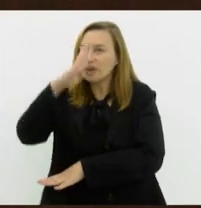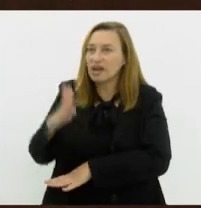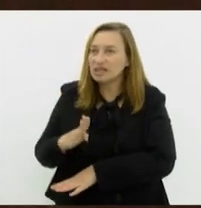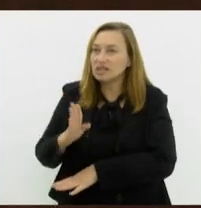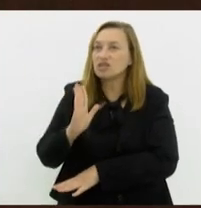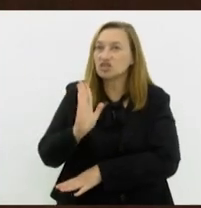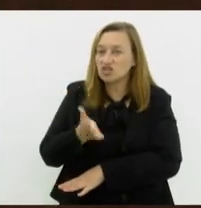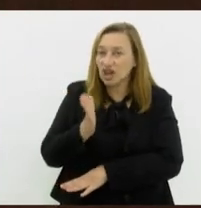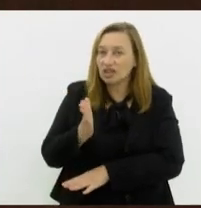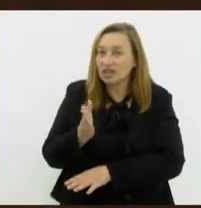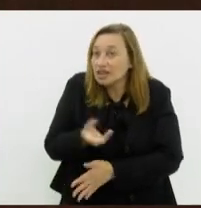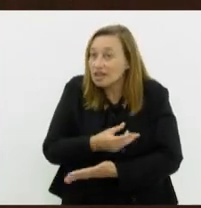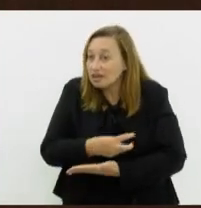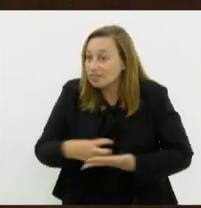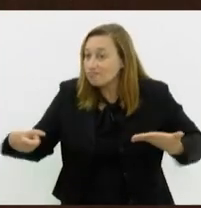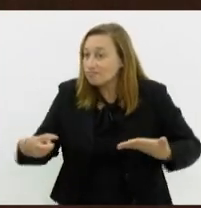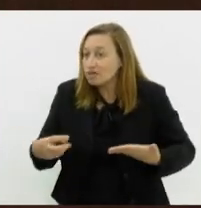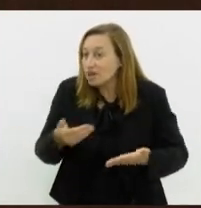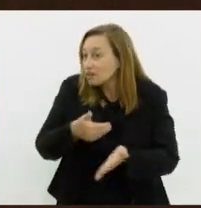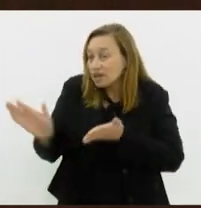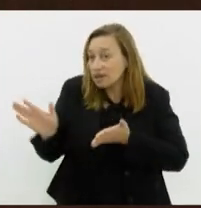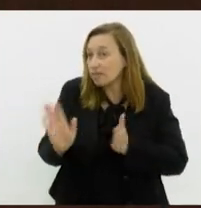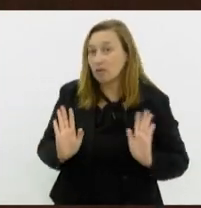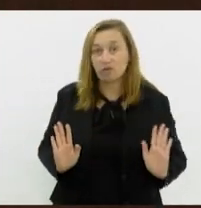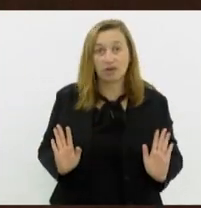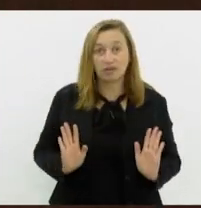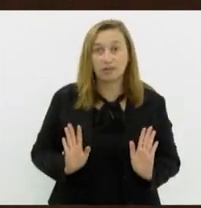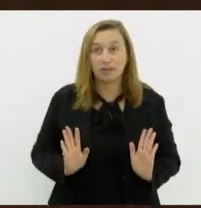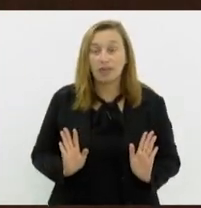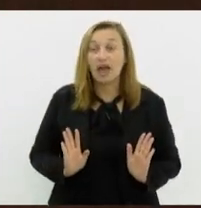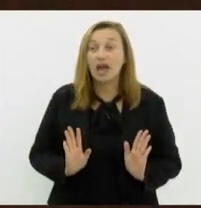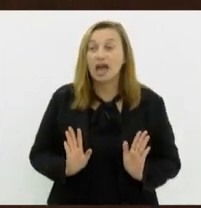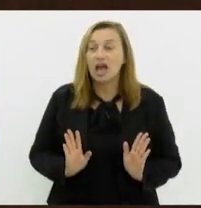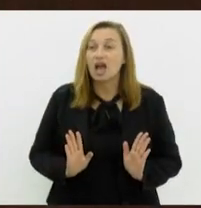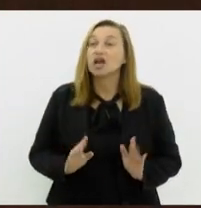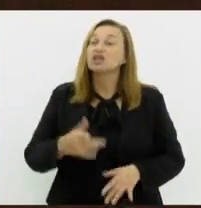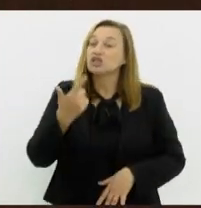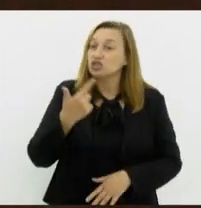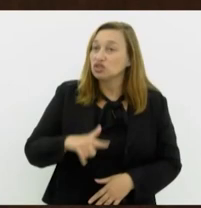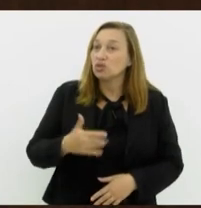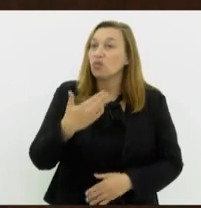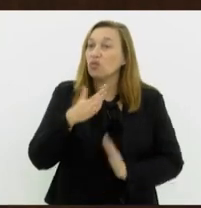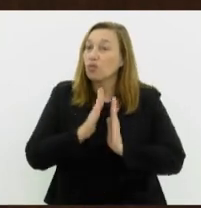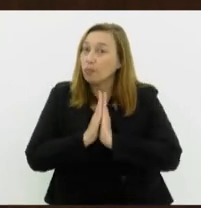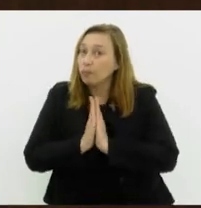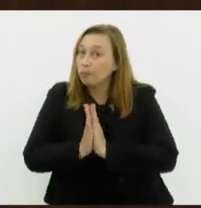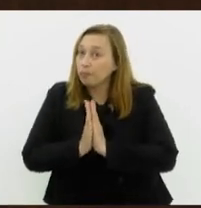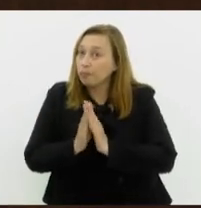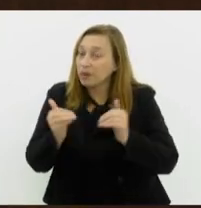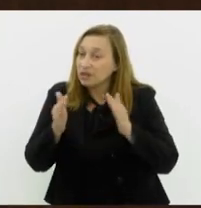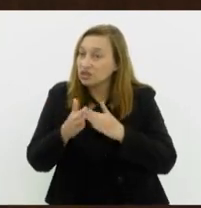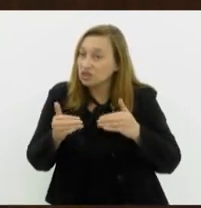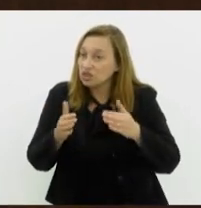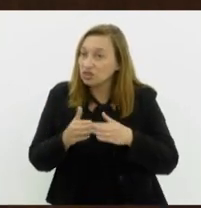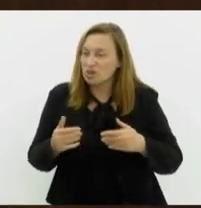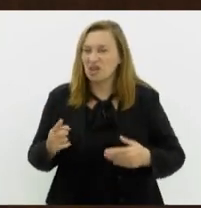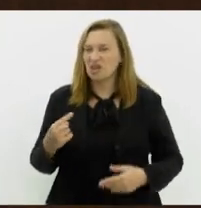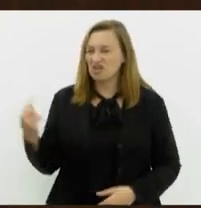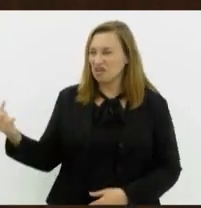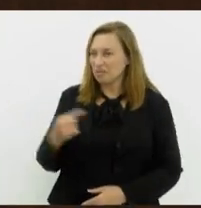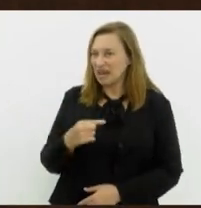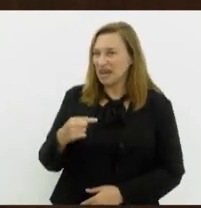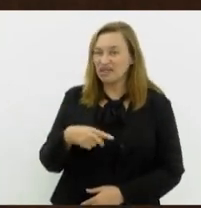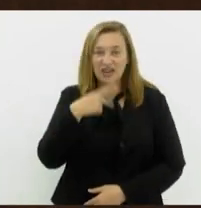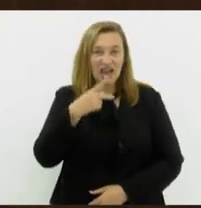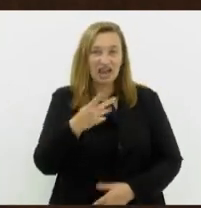teria sido exonerada. Ela teria sido exonerada. Fica aqui mais uma vez um apelo, e depois não venham para cá